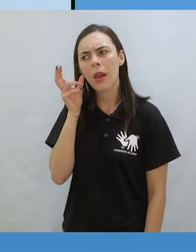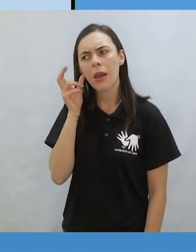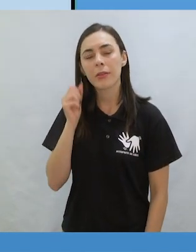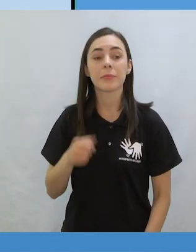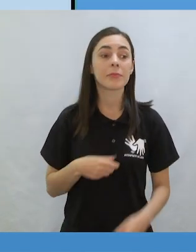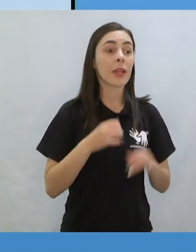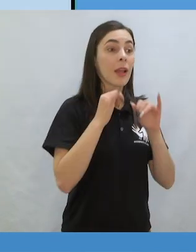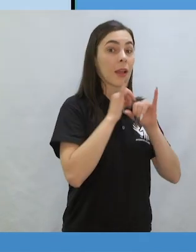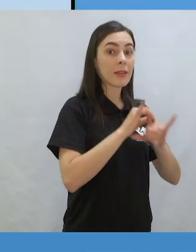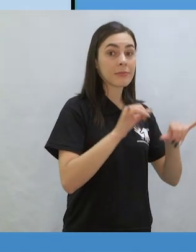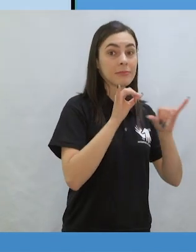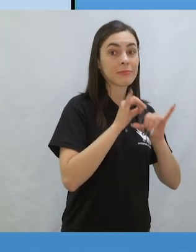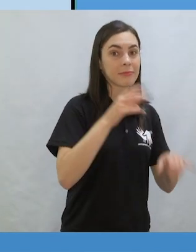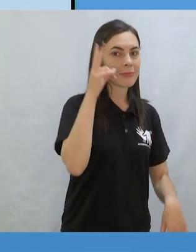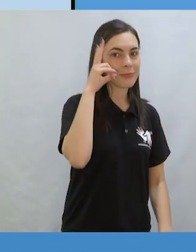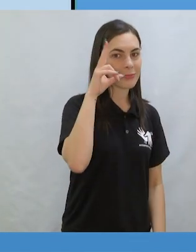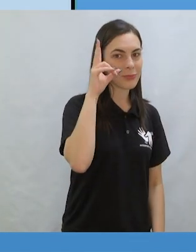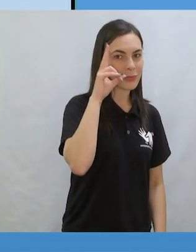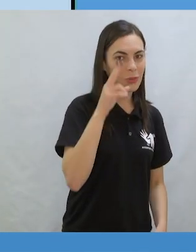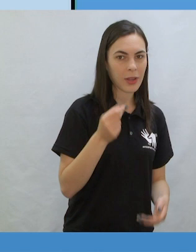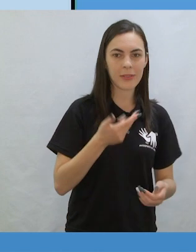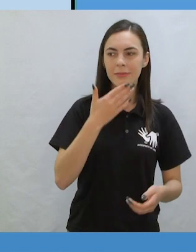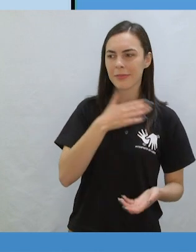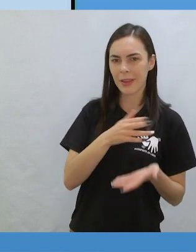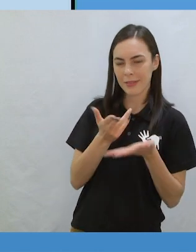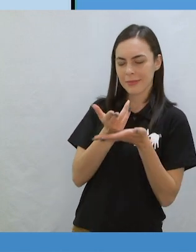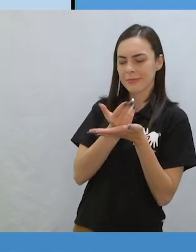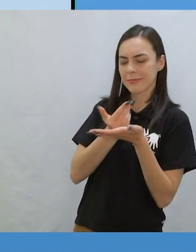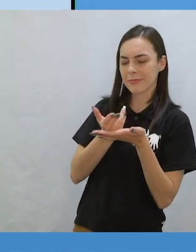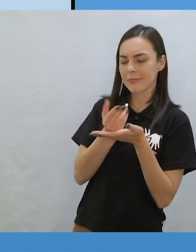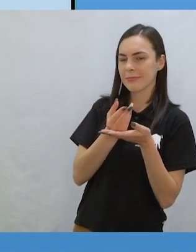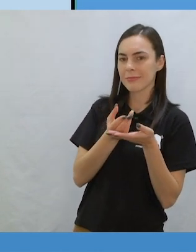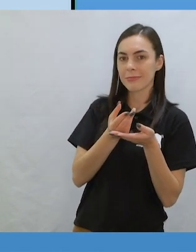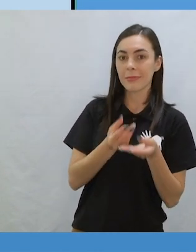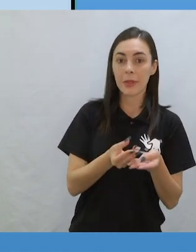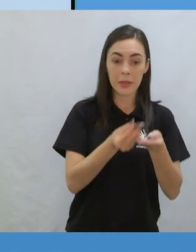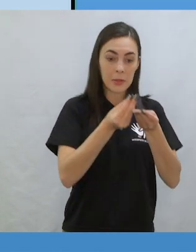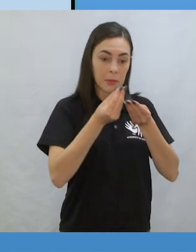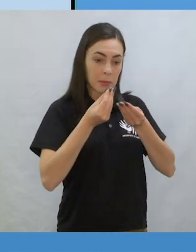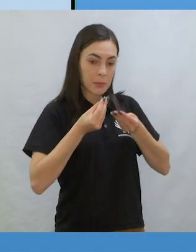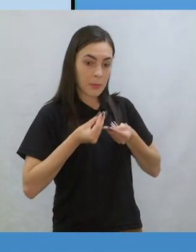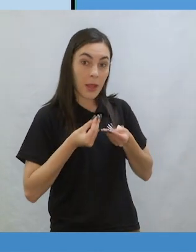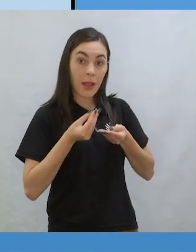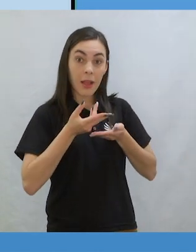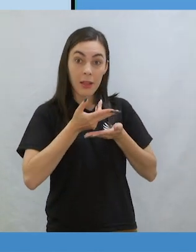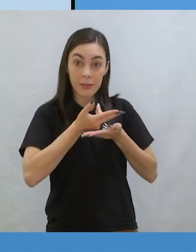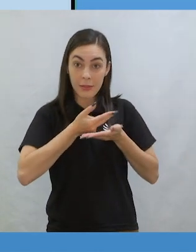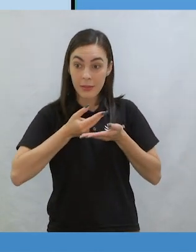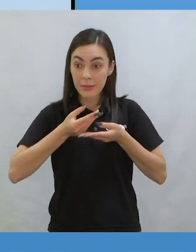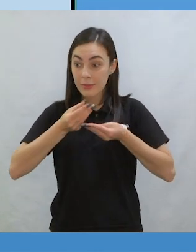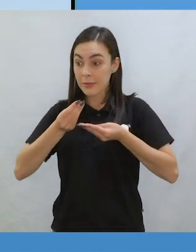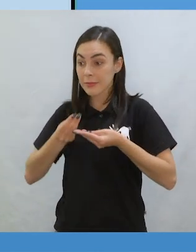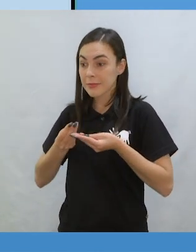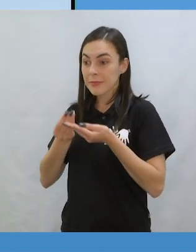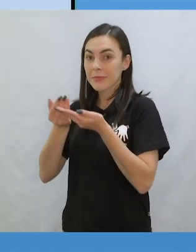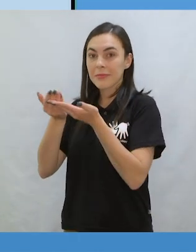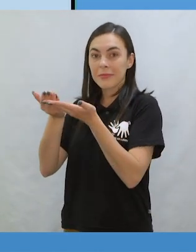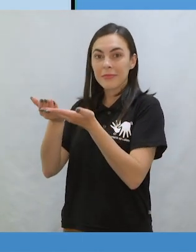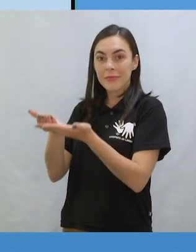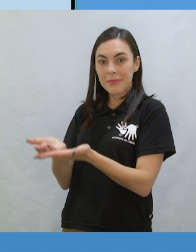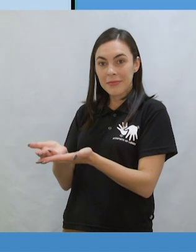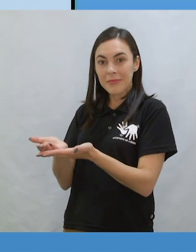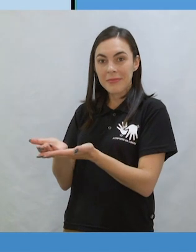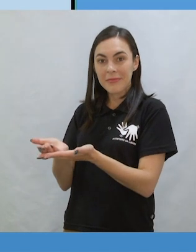também desenharem as histórias dos idosos, o Instituto História Viva devolverá a